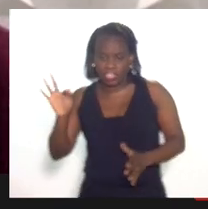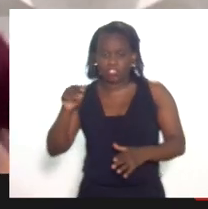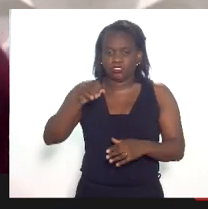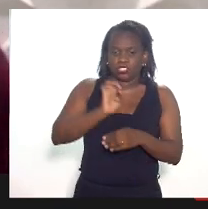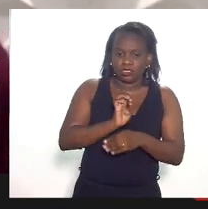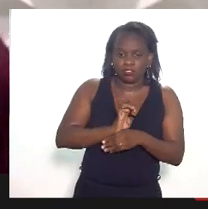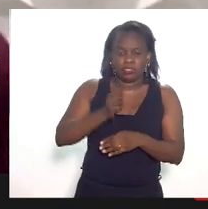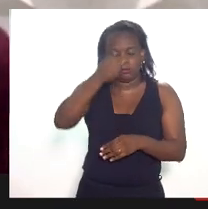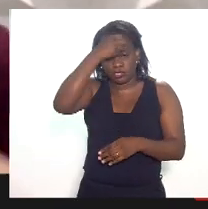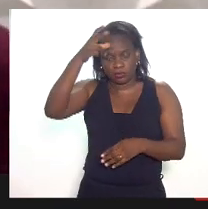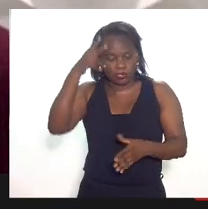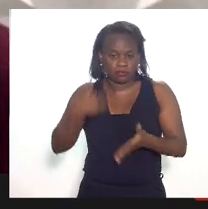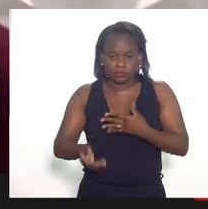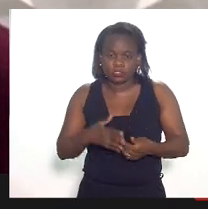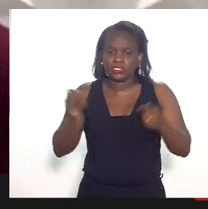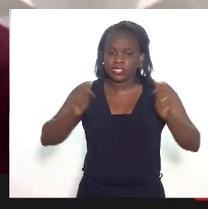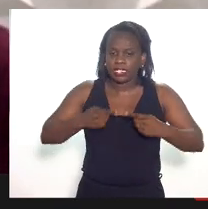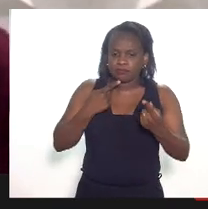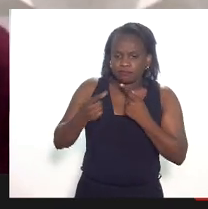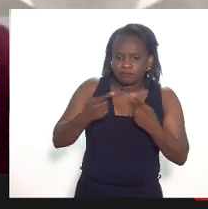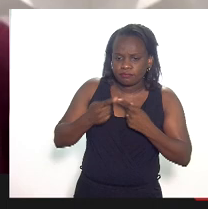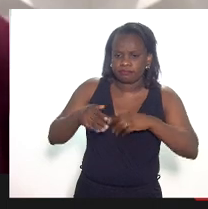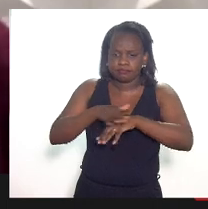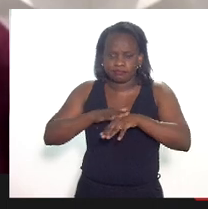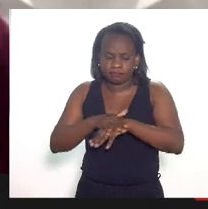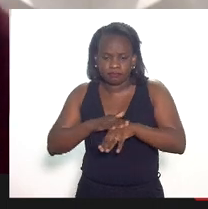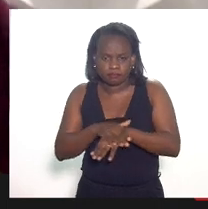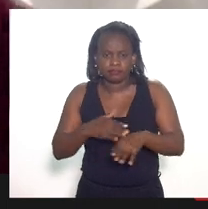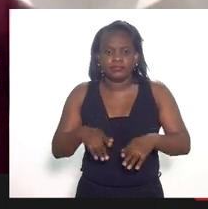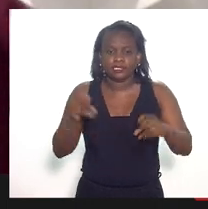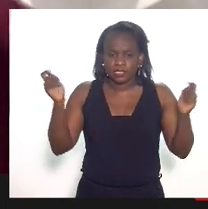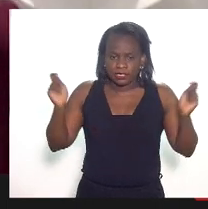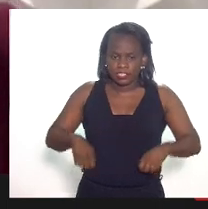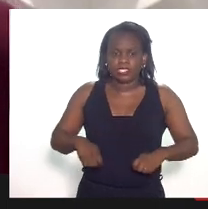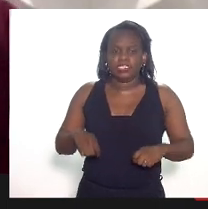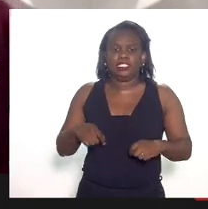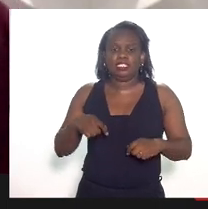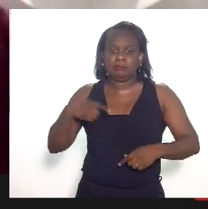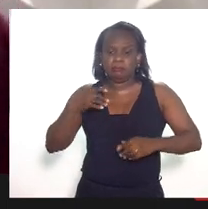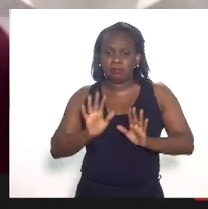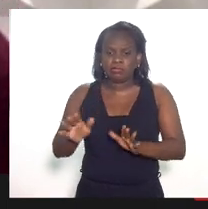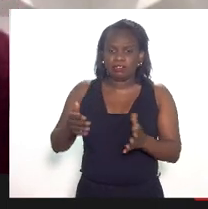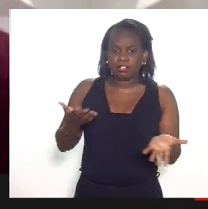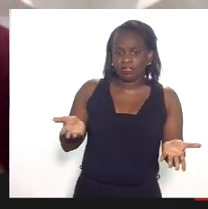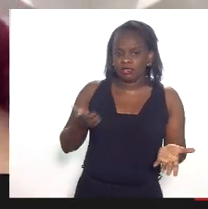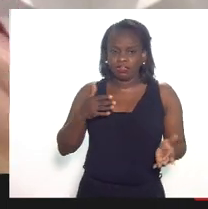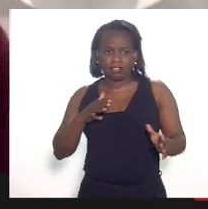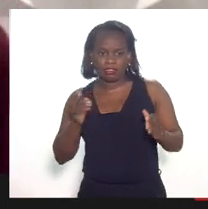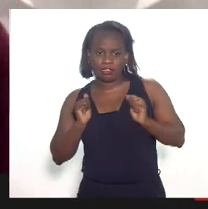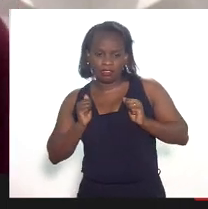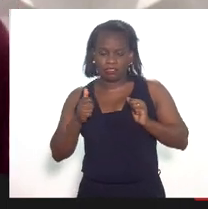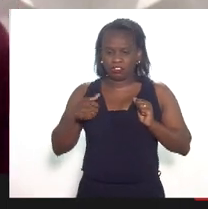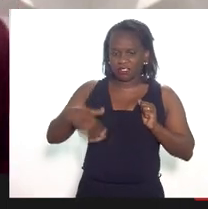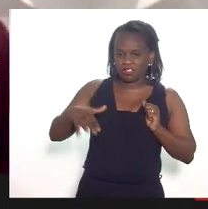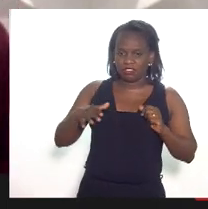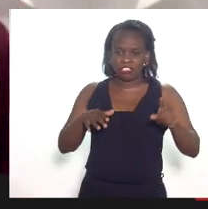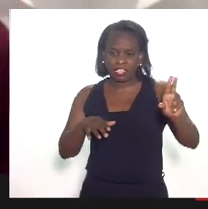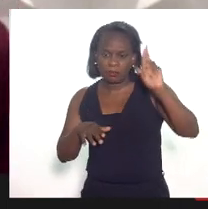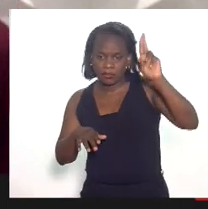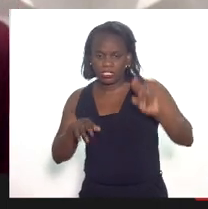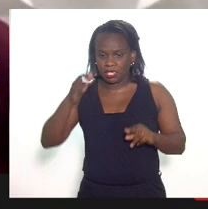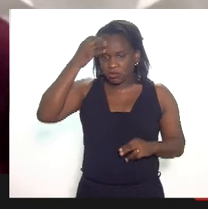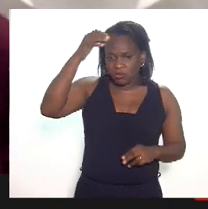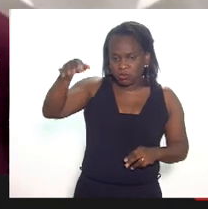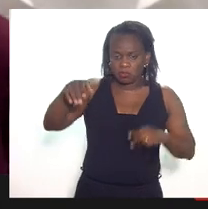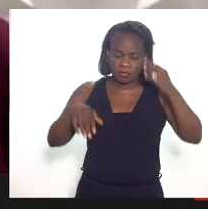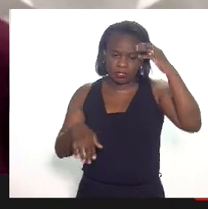sejam capazes de diálogo, sejam capazes de superar esse jogo de empurra, por mais que a gente veja